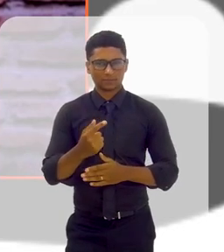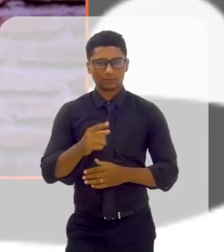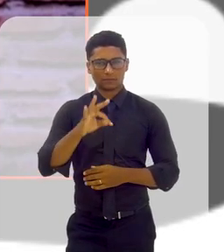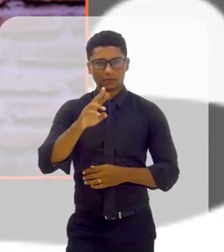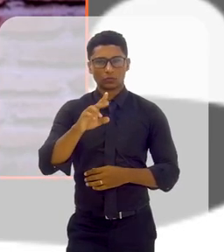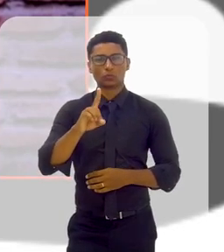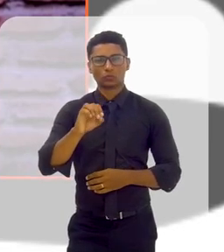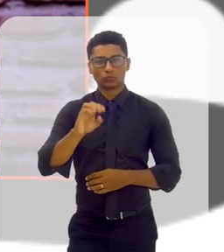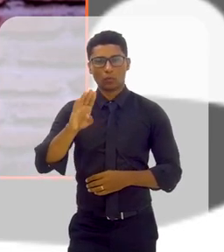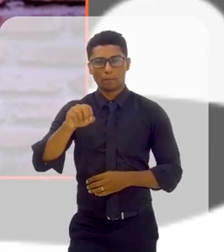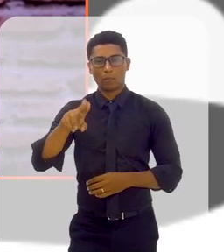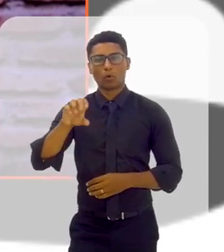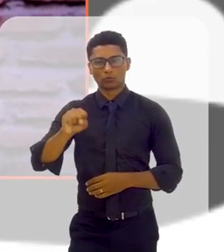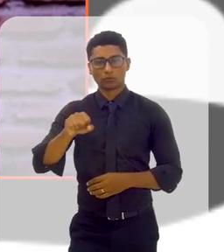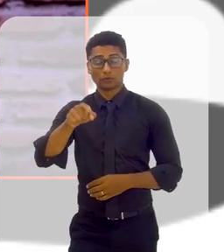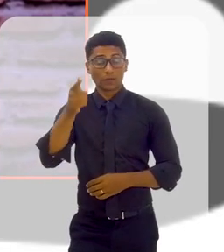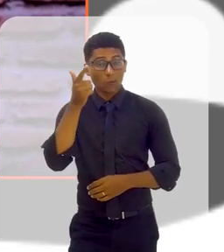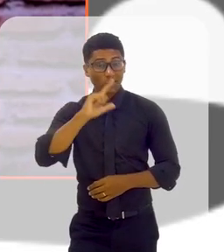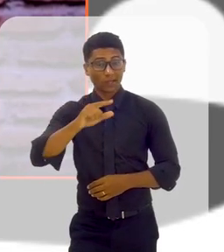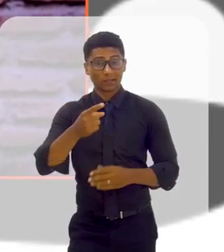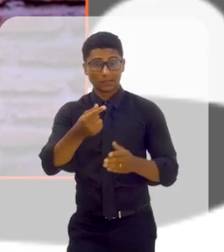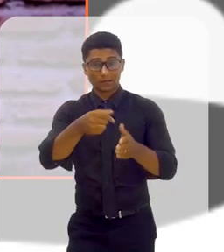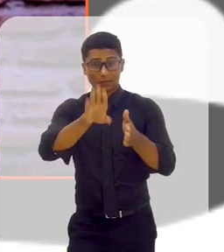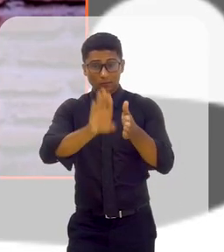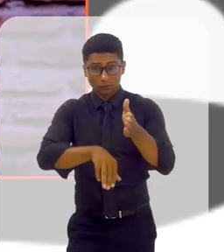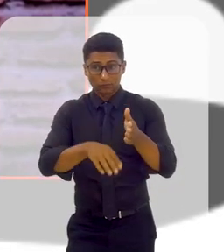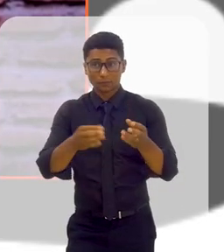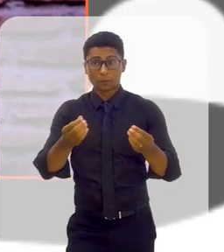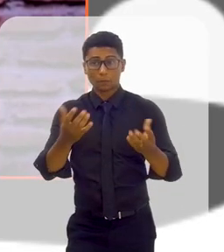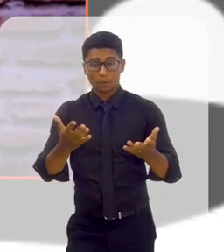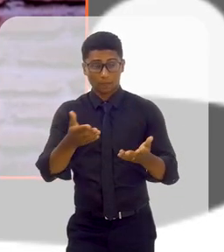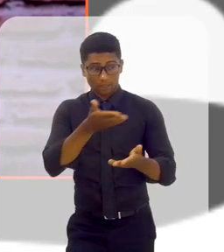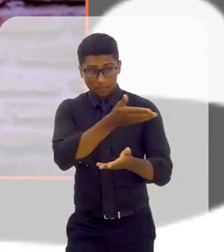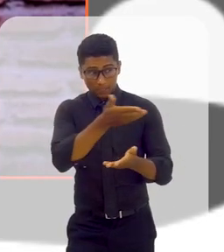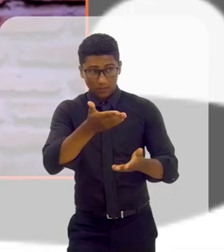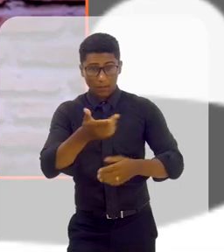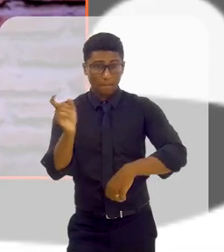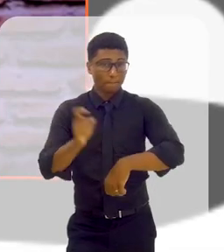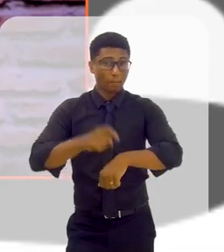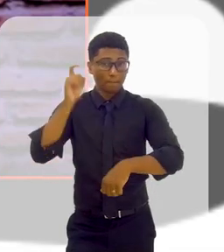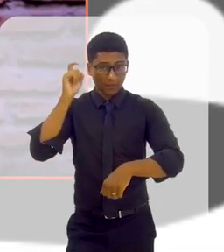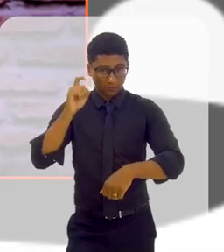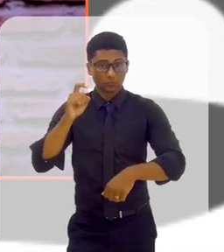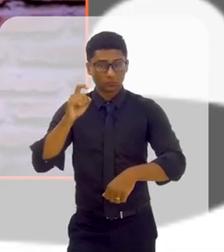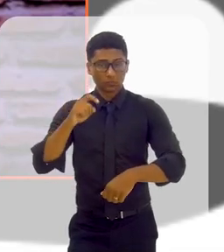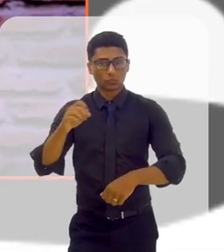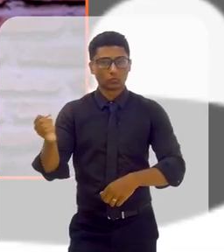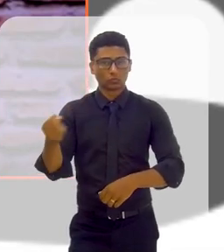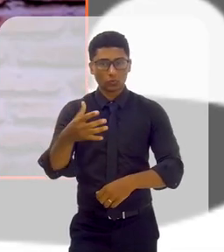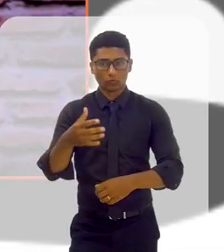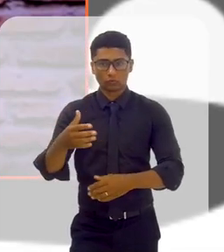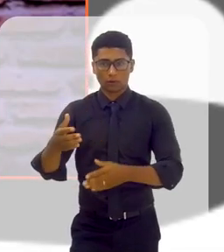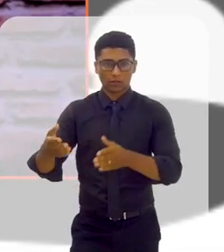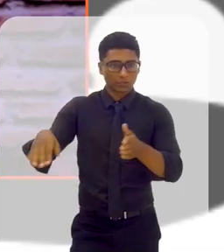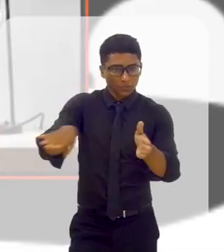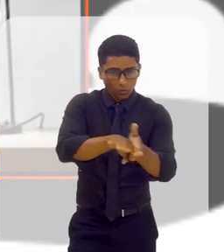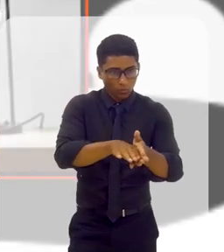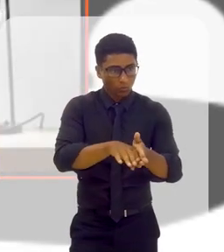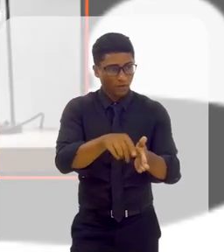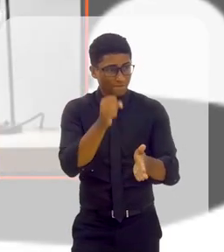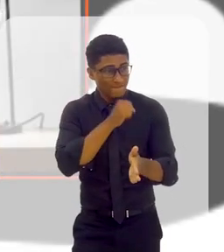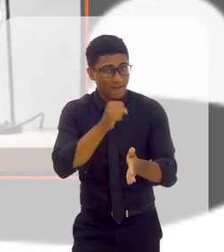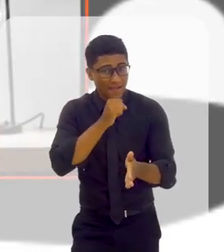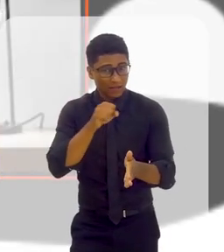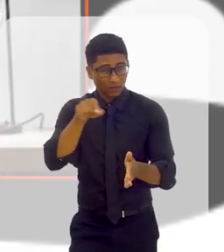consegue um desconto adicional para que o entregador tira o seu equipamento velho no momento da entrega do novo então isso já é real